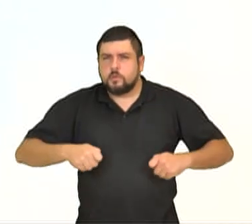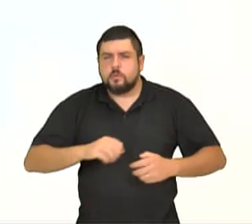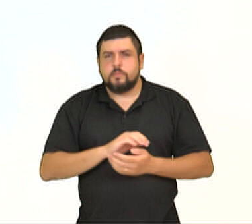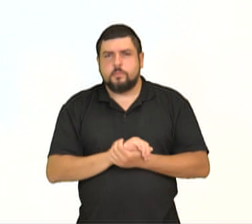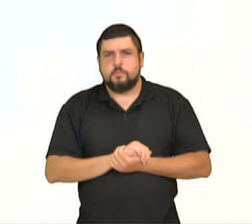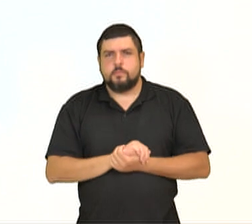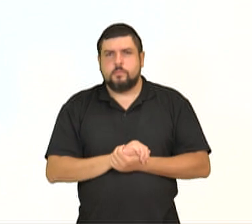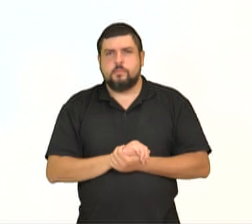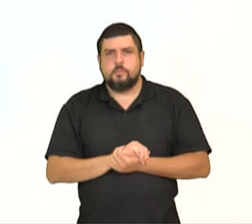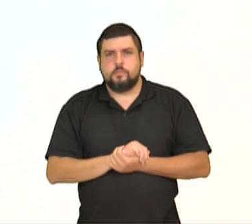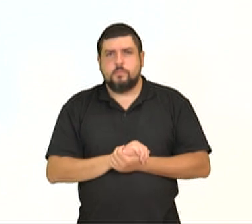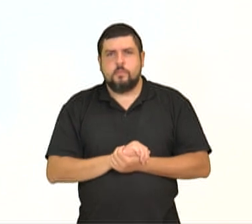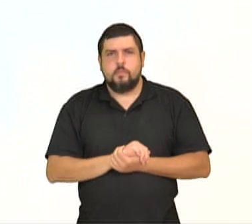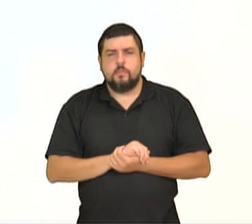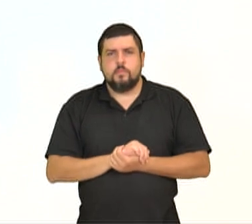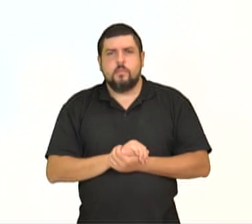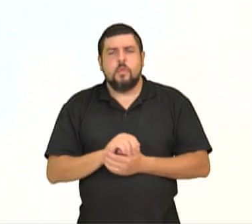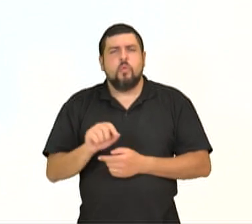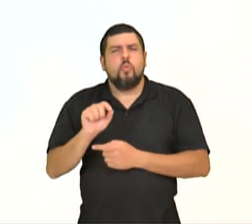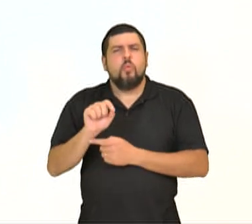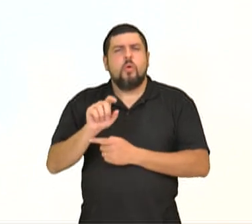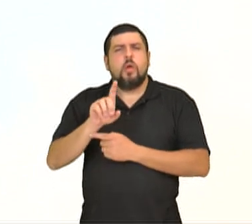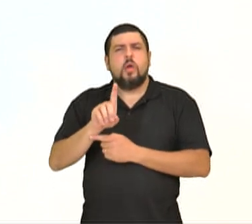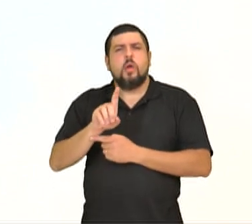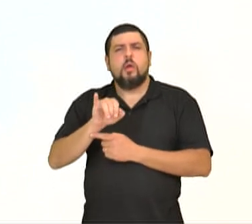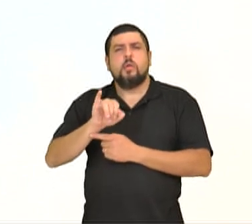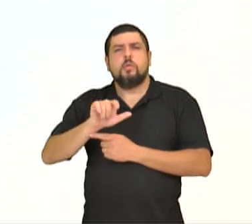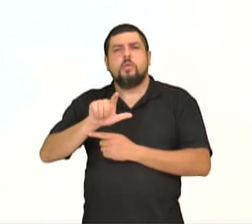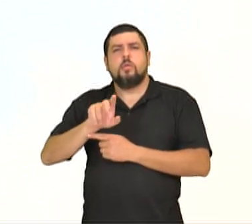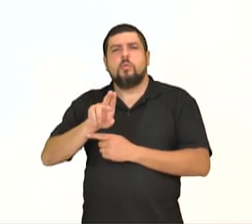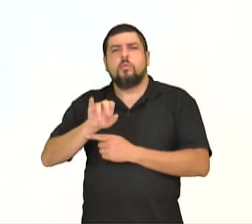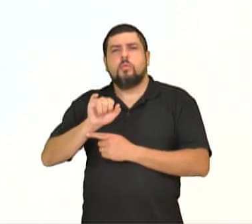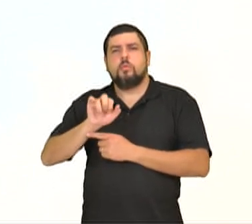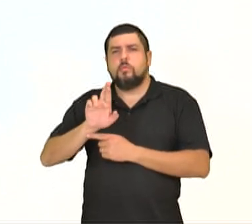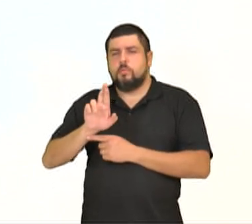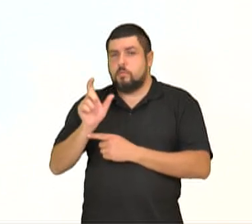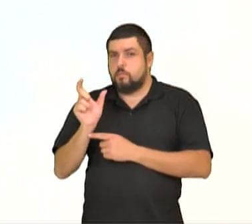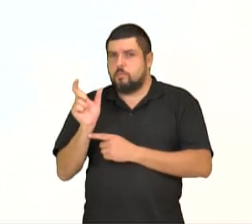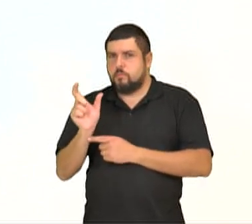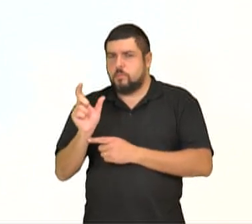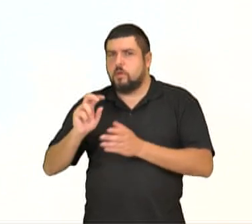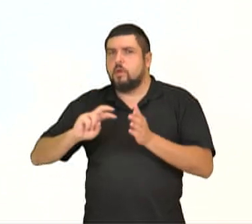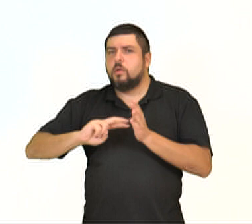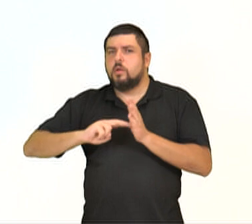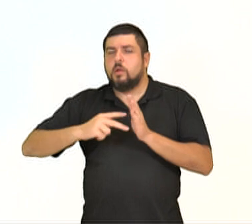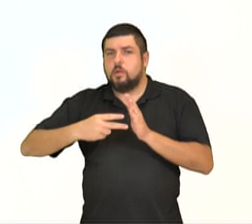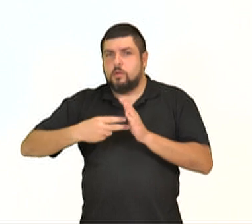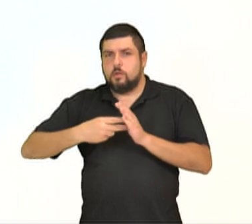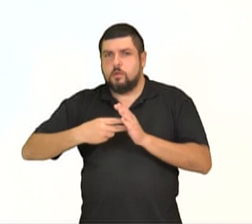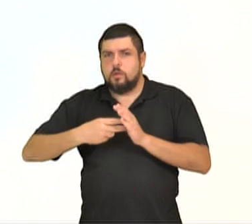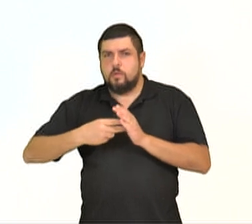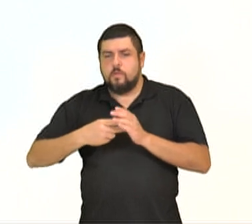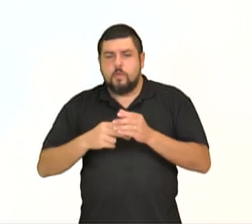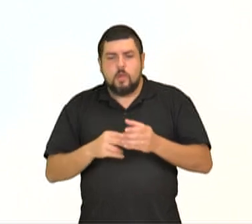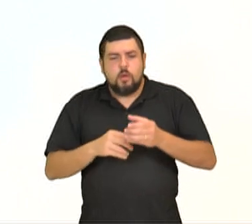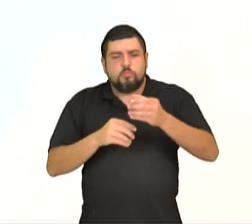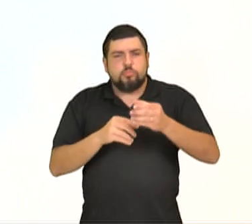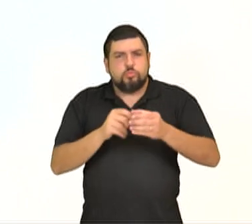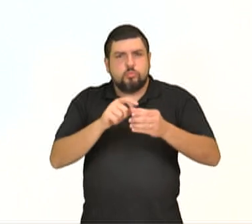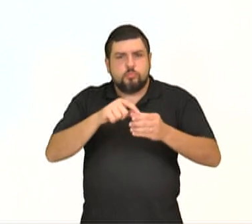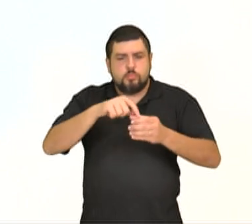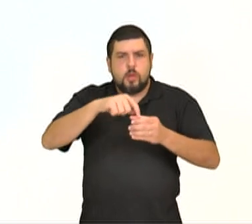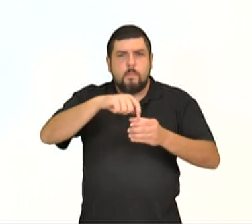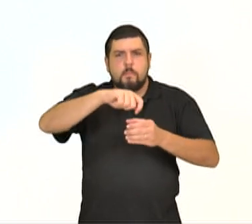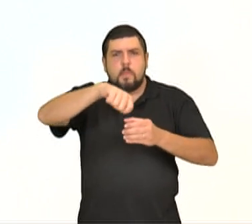Relembrando então, o que é diluir? Diluir uma solução significa adicionar à solução uma porção a mais do